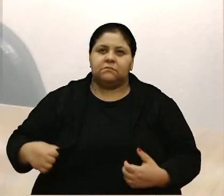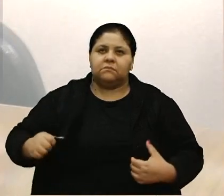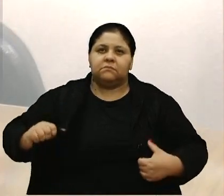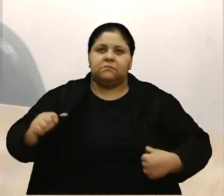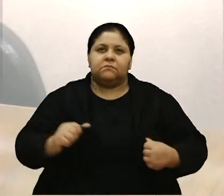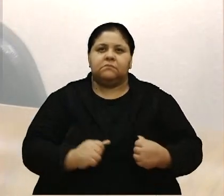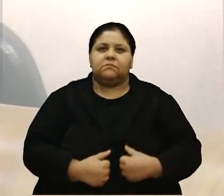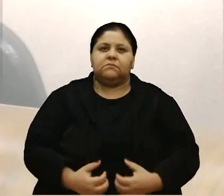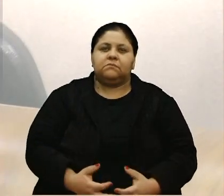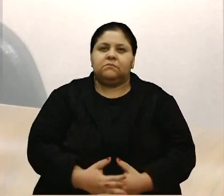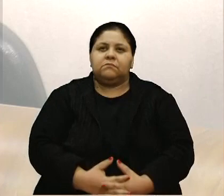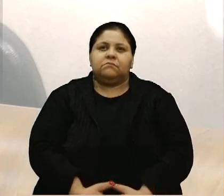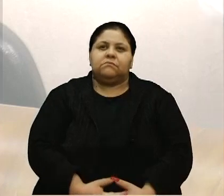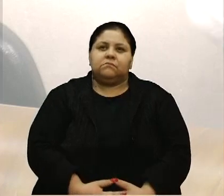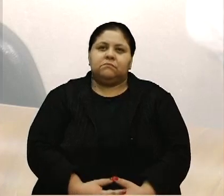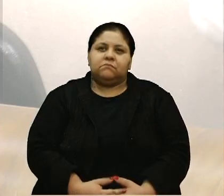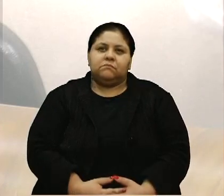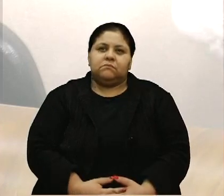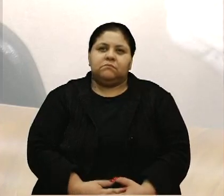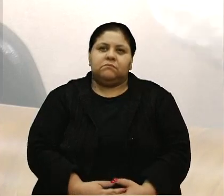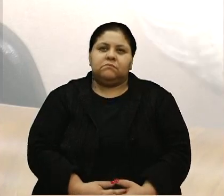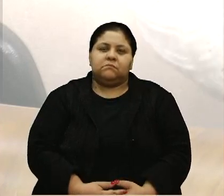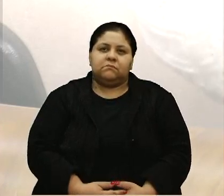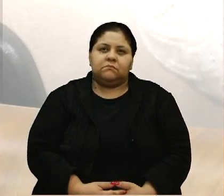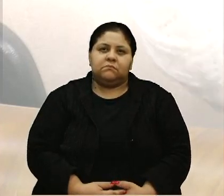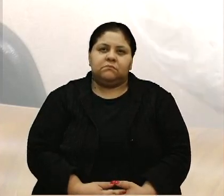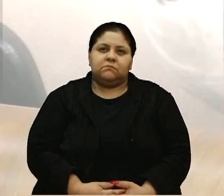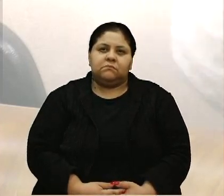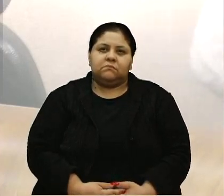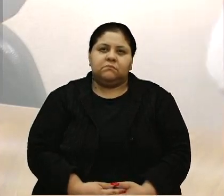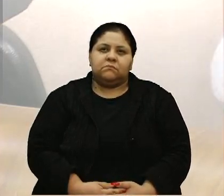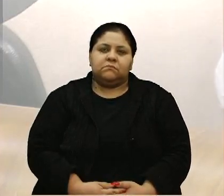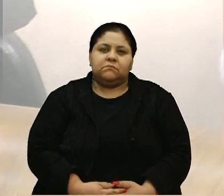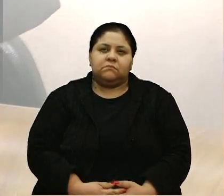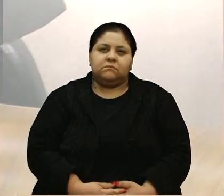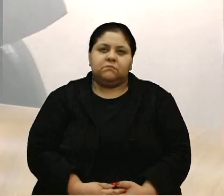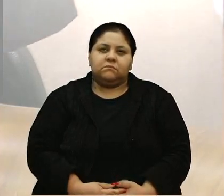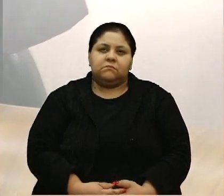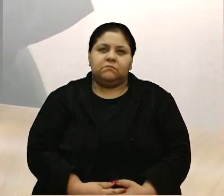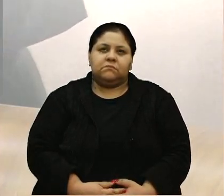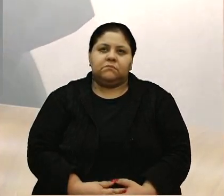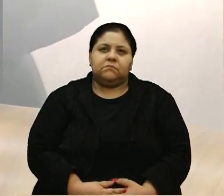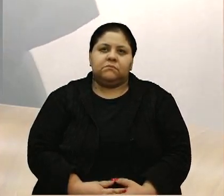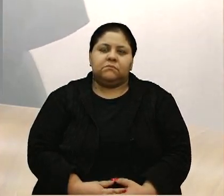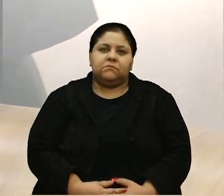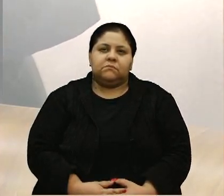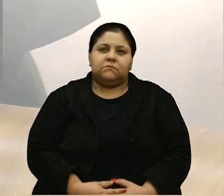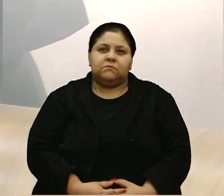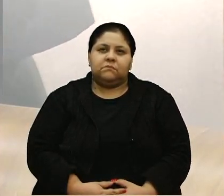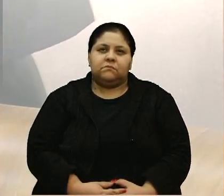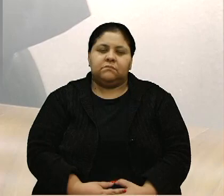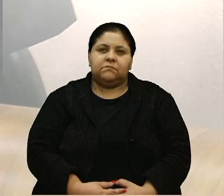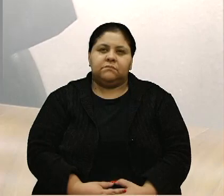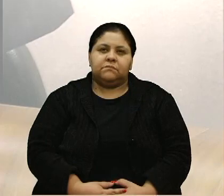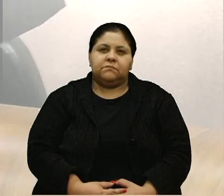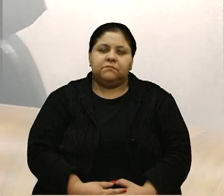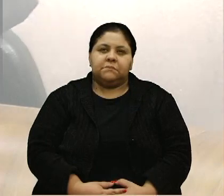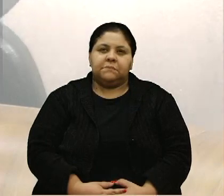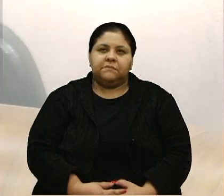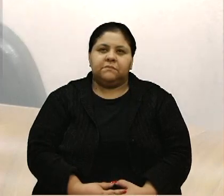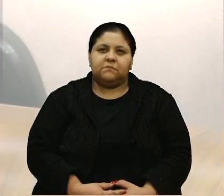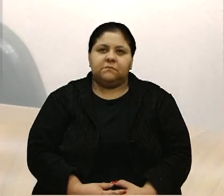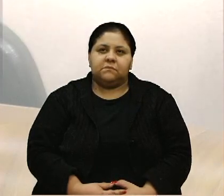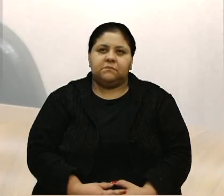É a força que nos dá vida, a grandeza nos